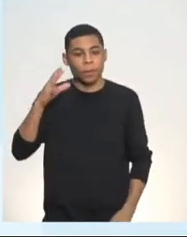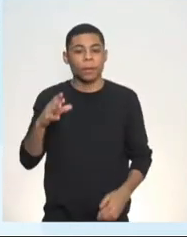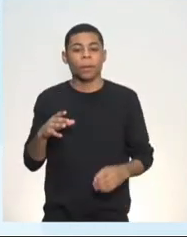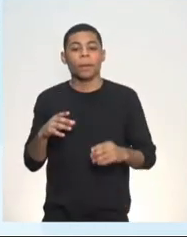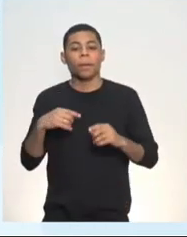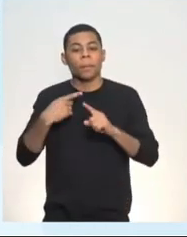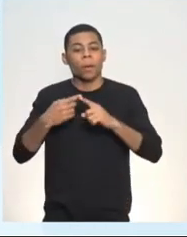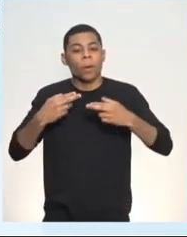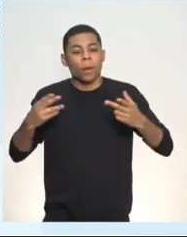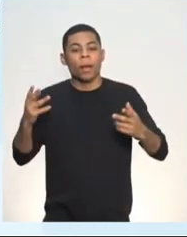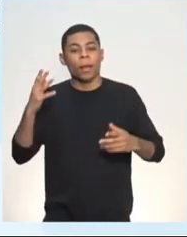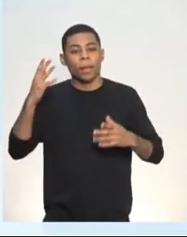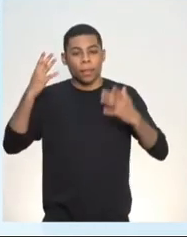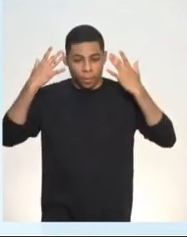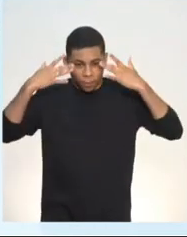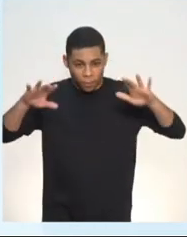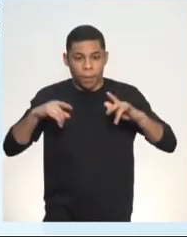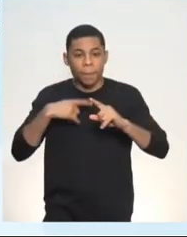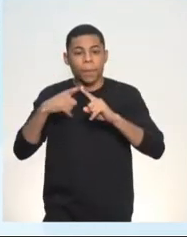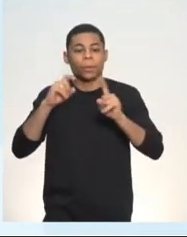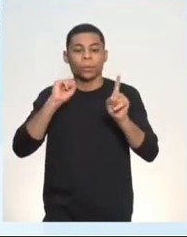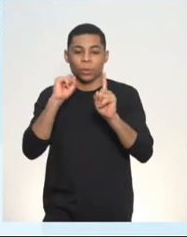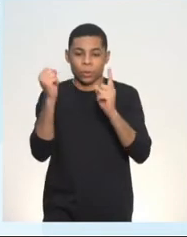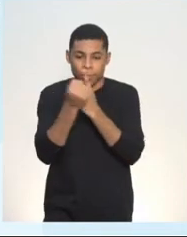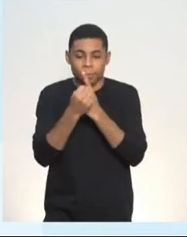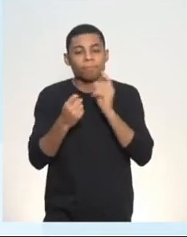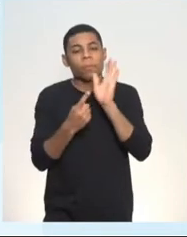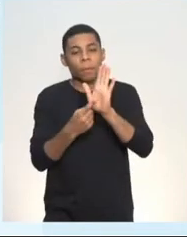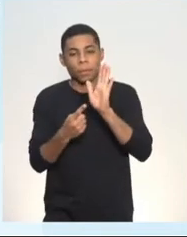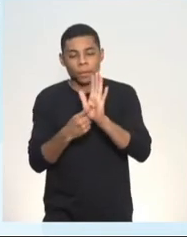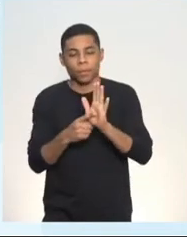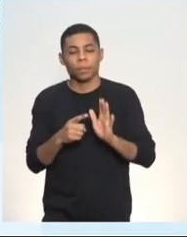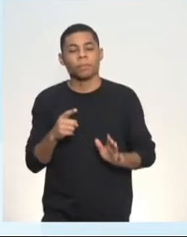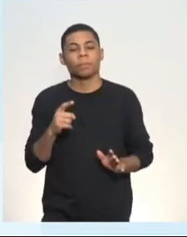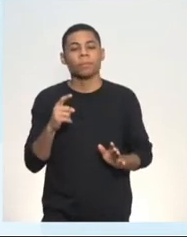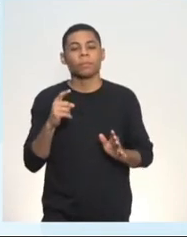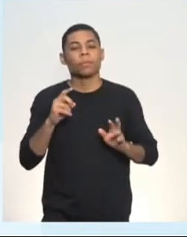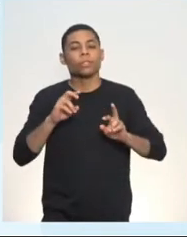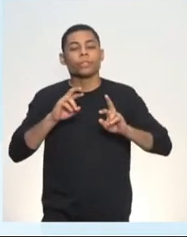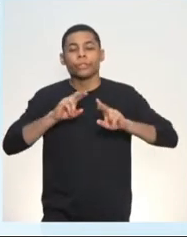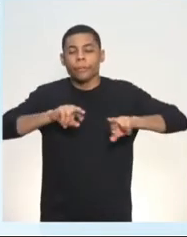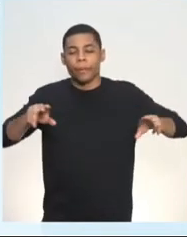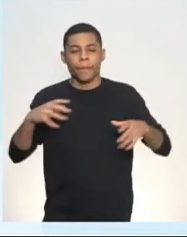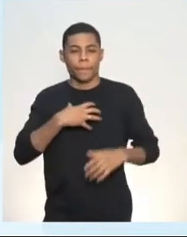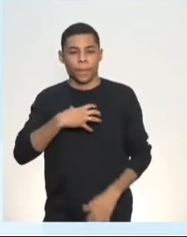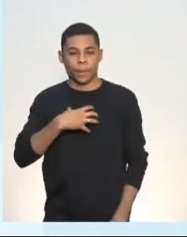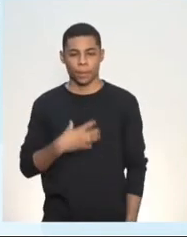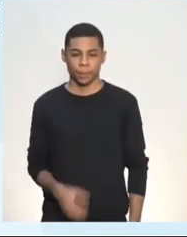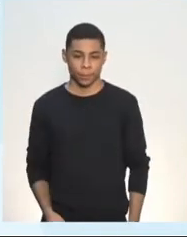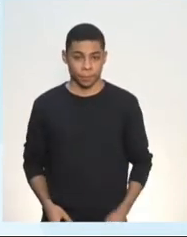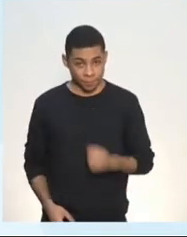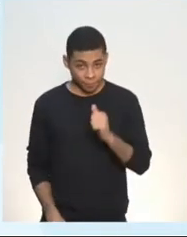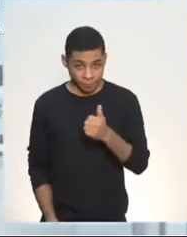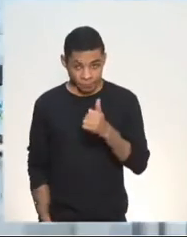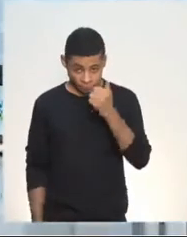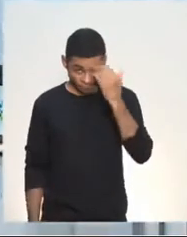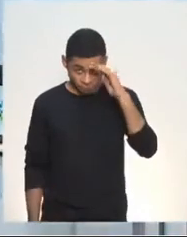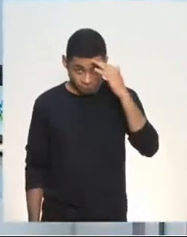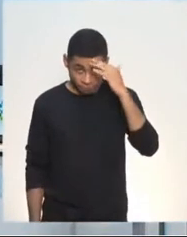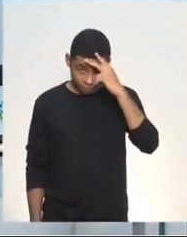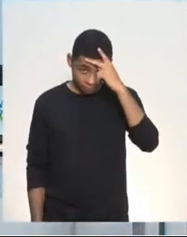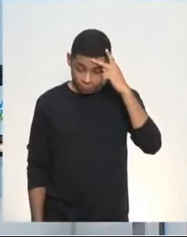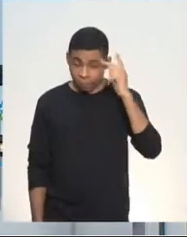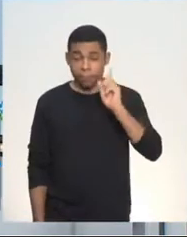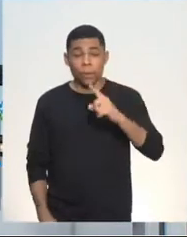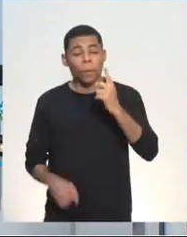fenômenos naturais e sociais representados de diferentes maneiras. Tá certo, pessoal? Então, é